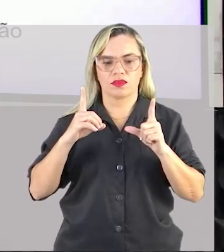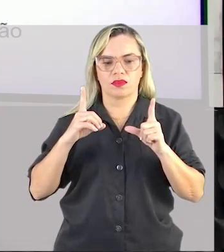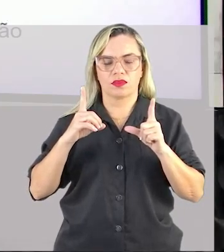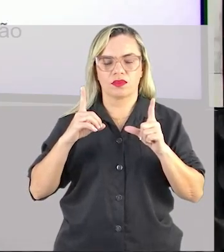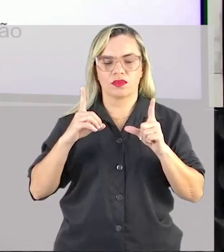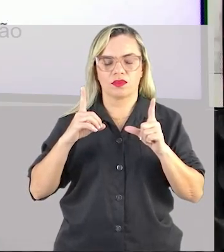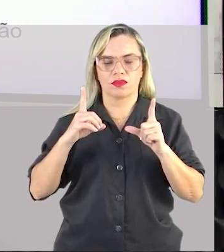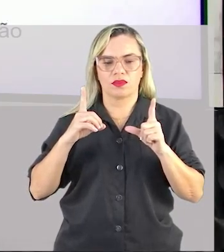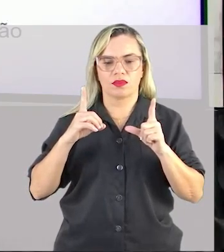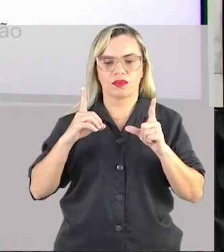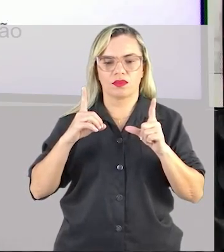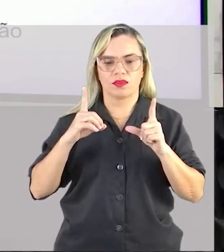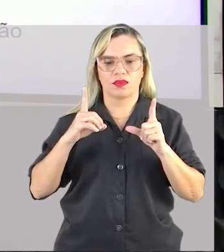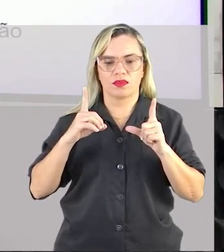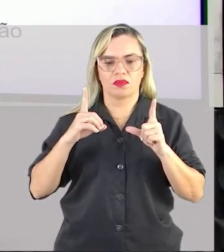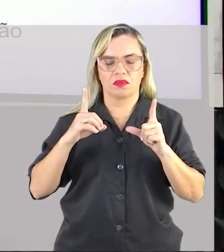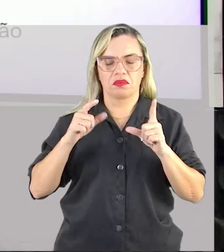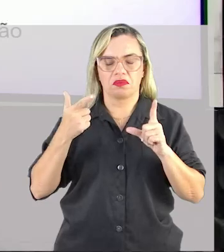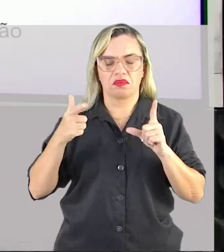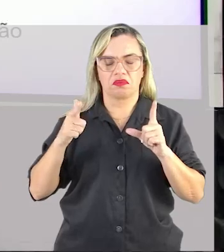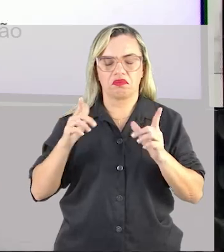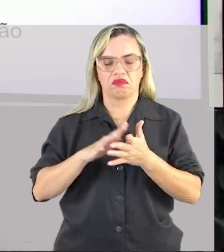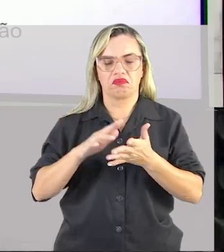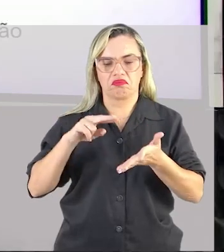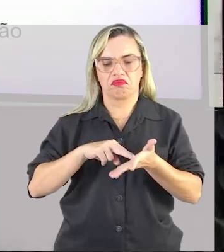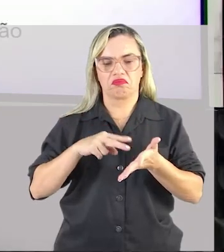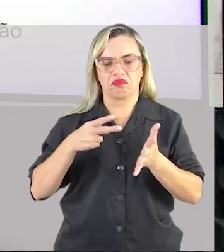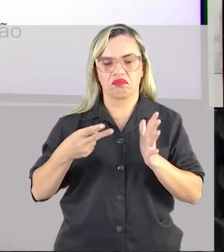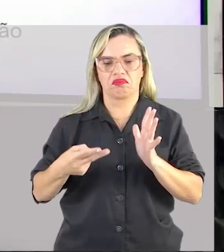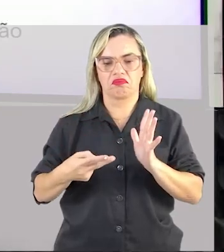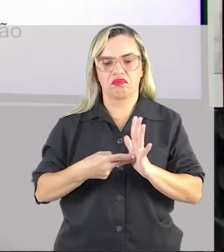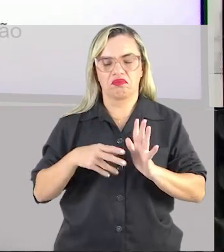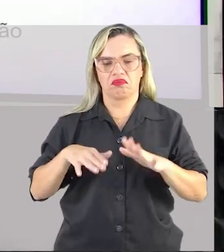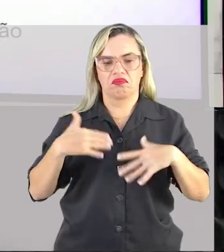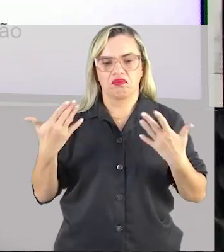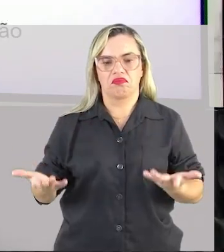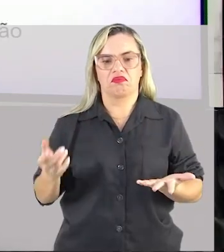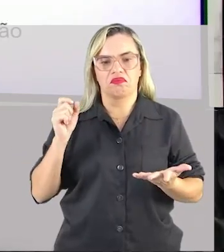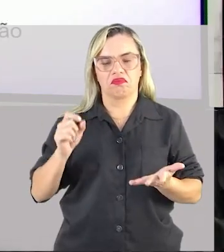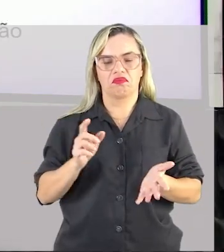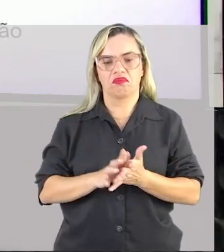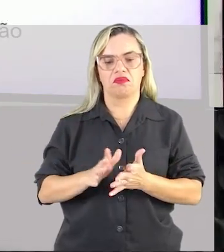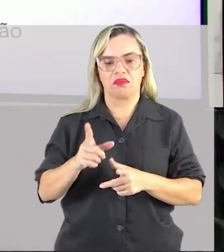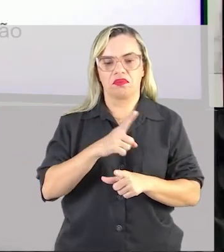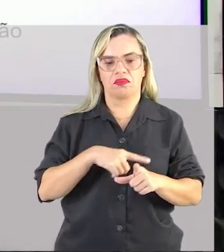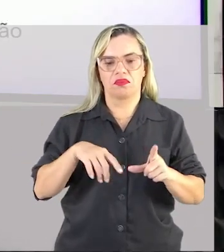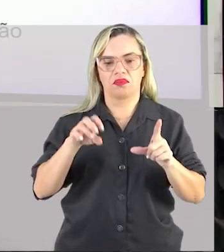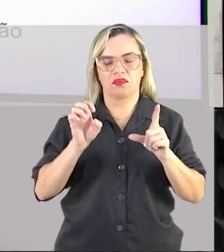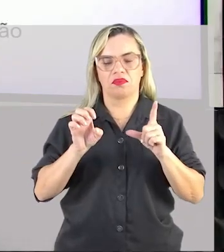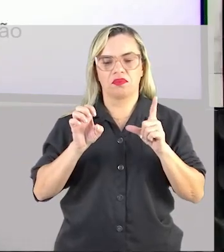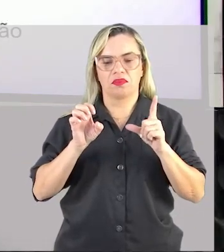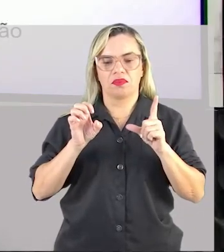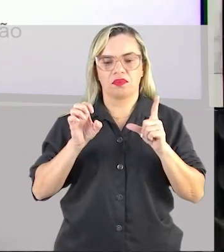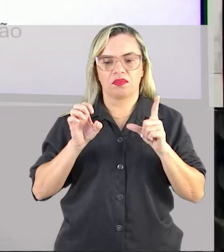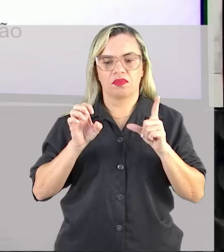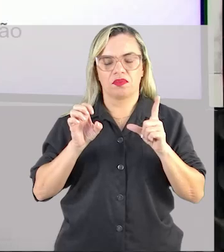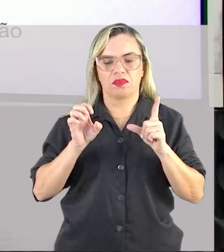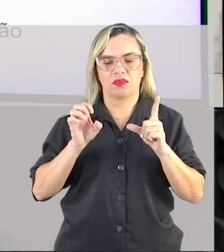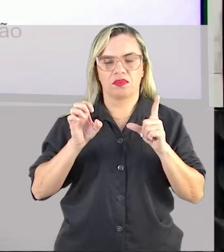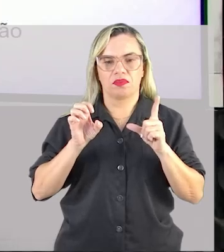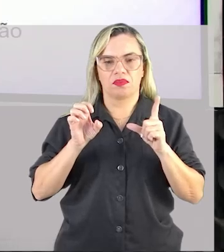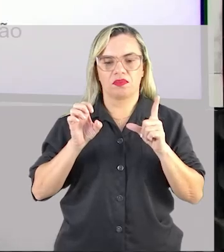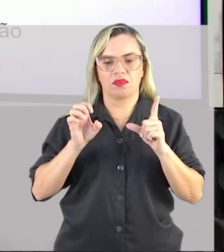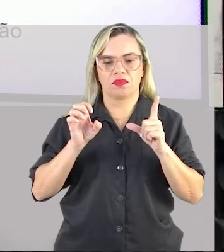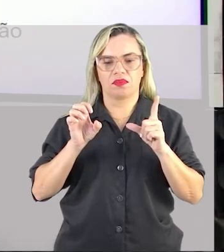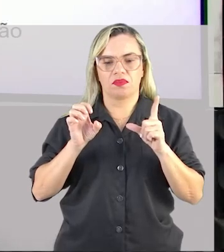dislexia, completamente sem sentido essa frase, né? Essa alternativa. Ou letra E, mudança de